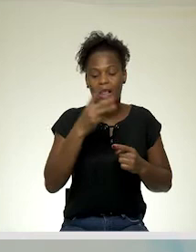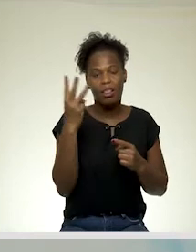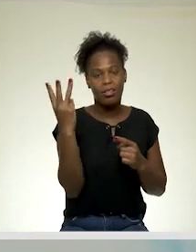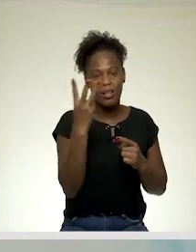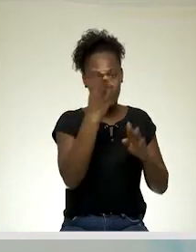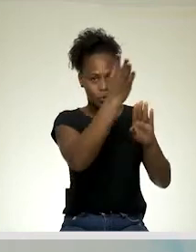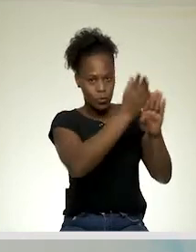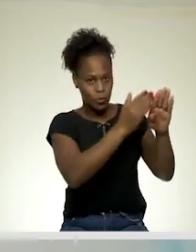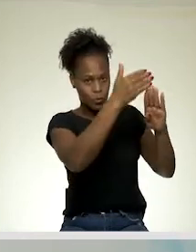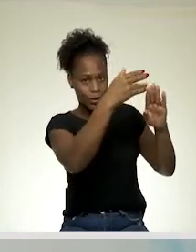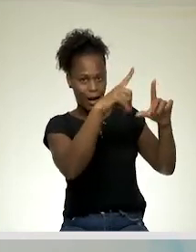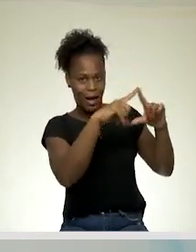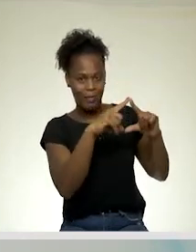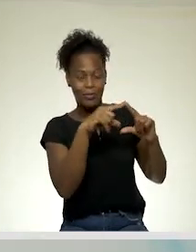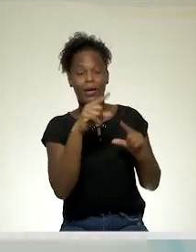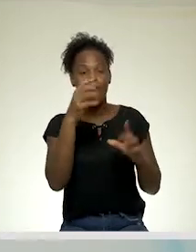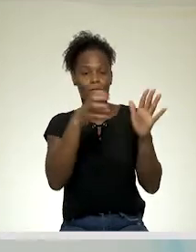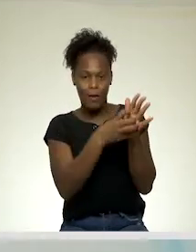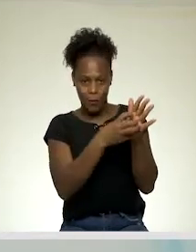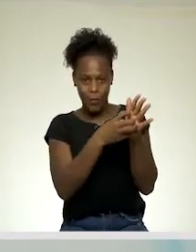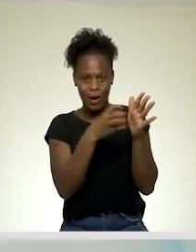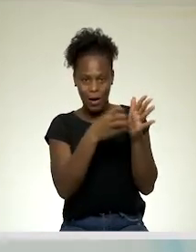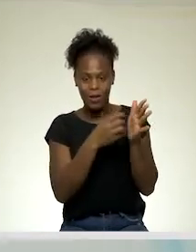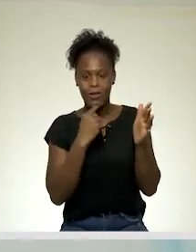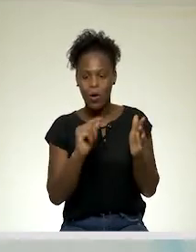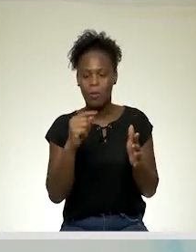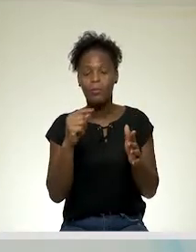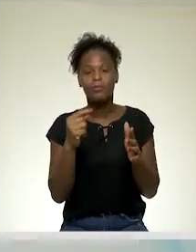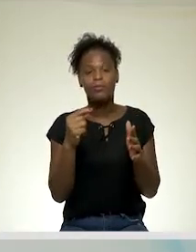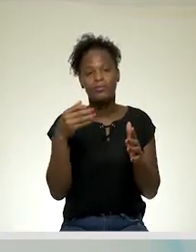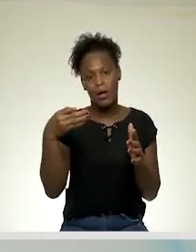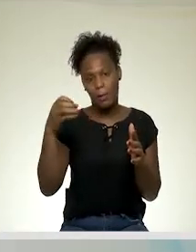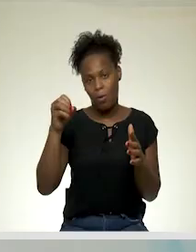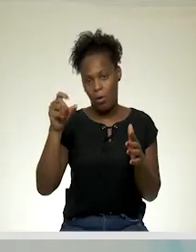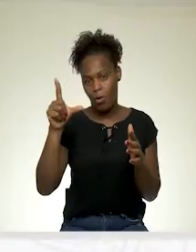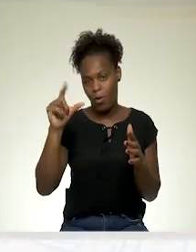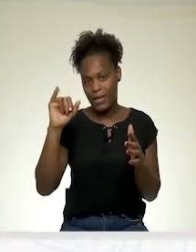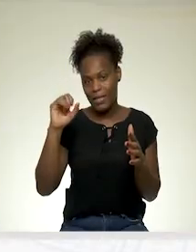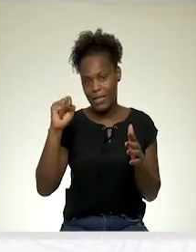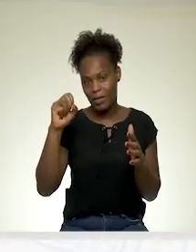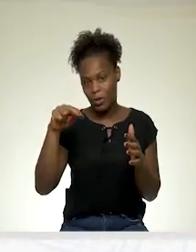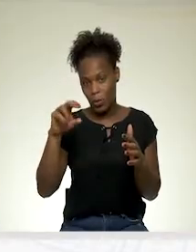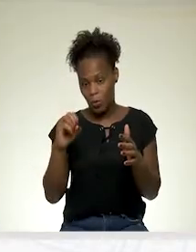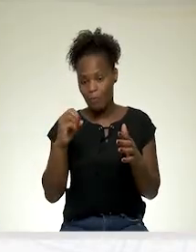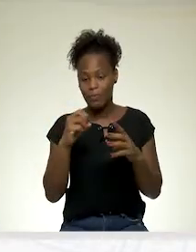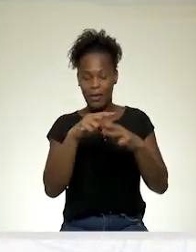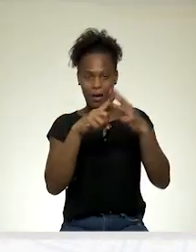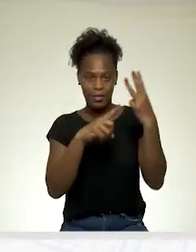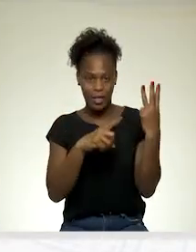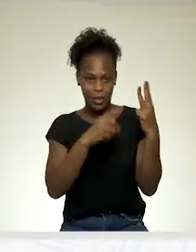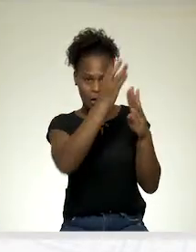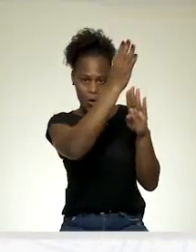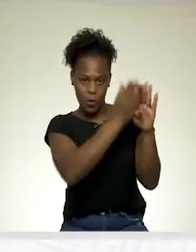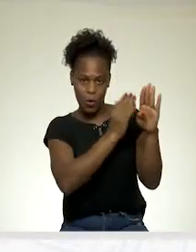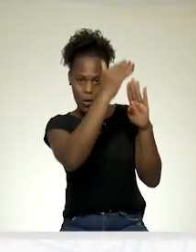trilátero. É uma figura, nós já vimos na aula anterior, é um polígono que tem 3 lados,